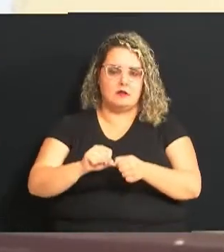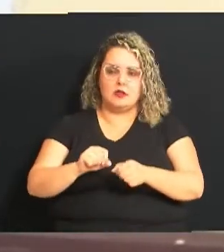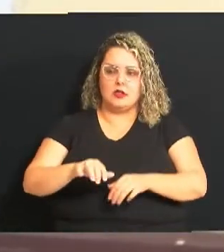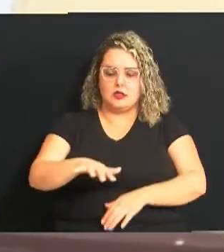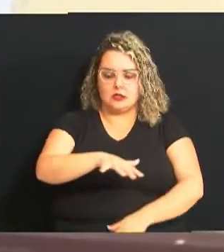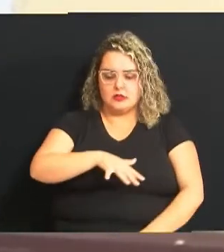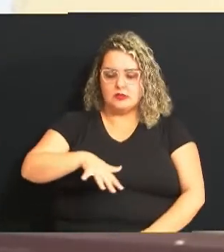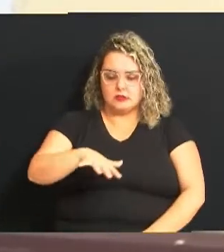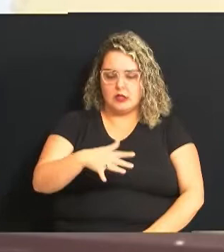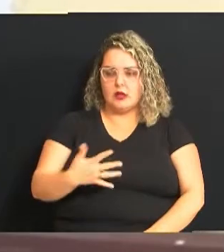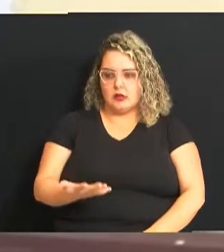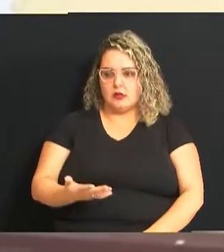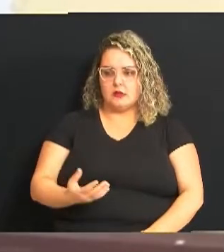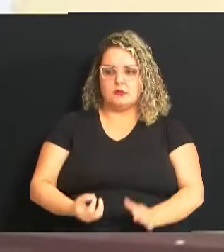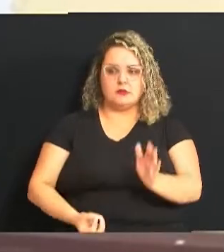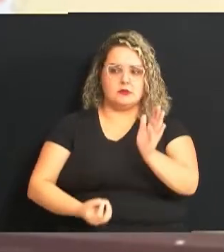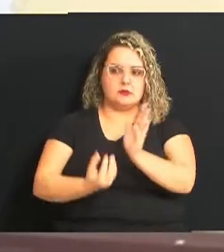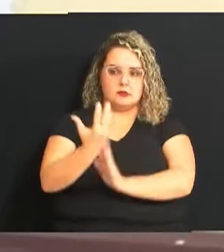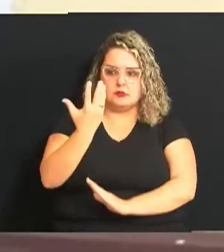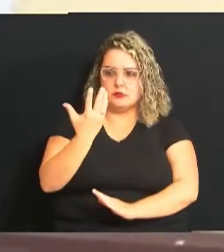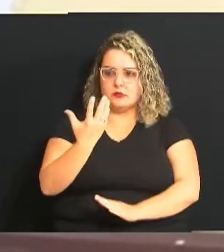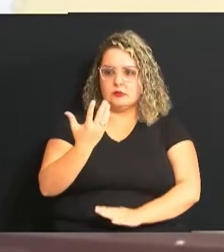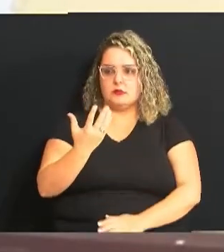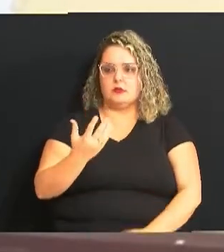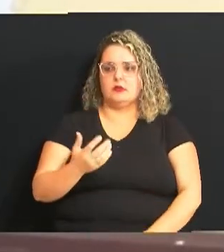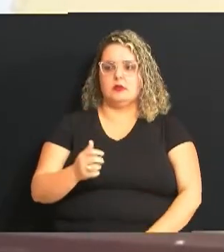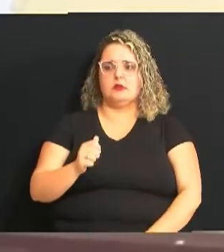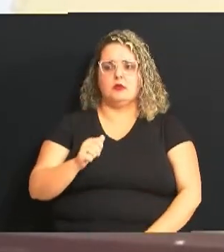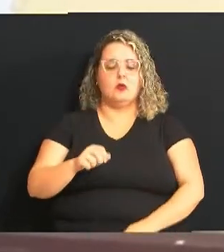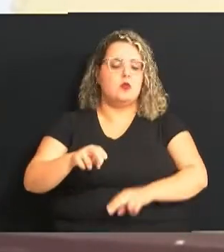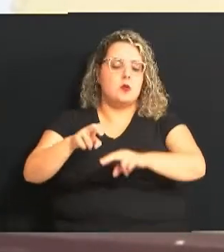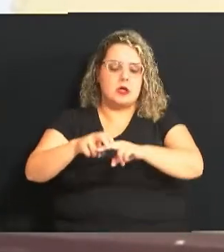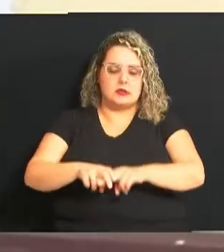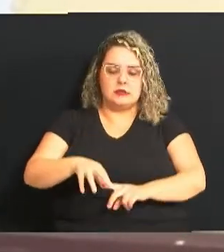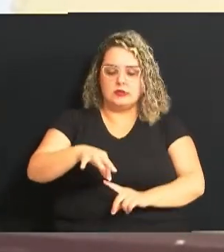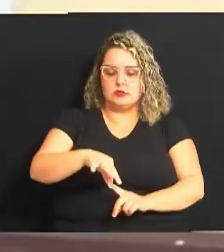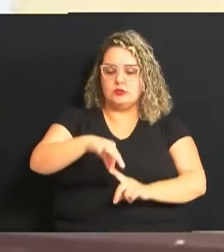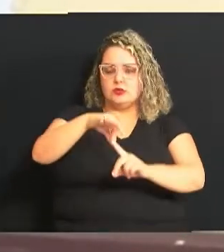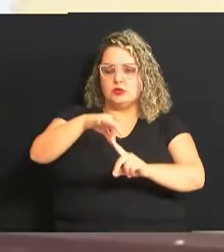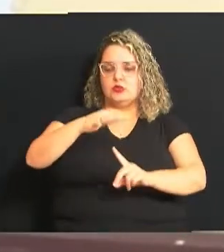cidades que criou o assento prioritário,